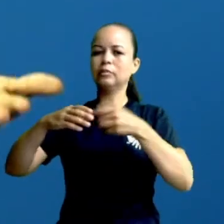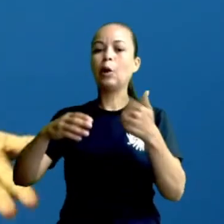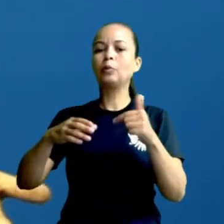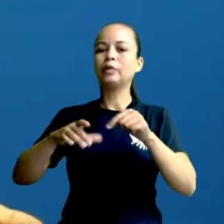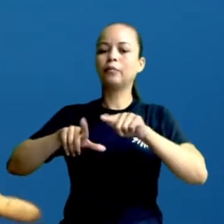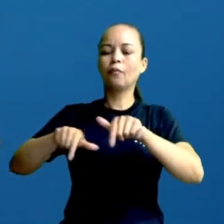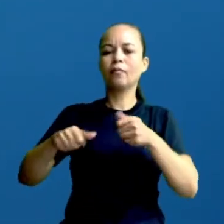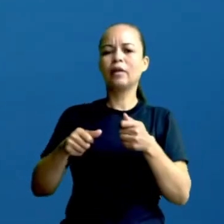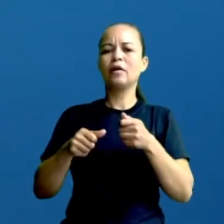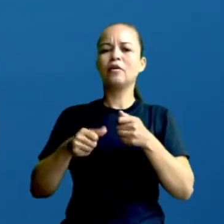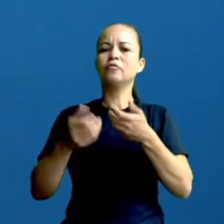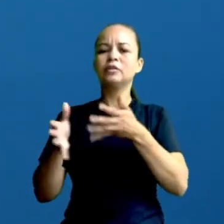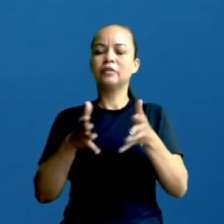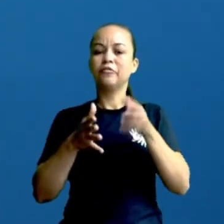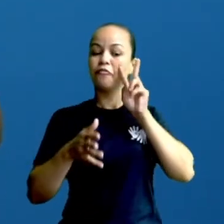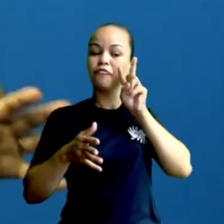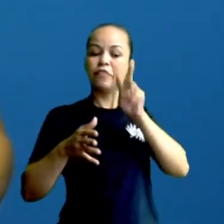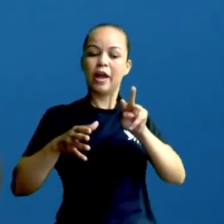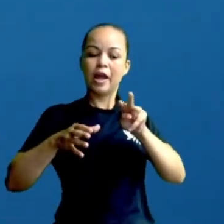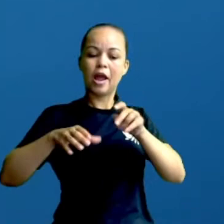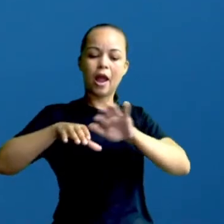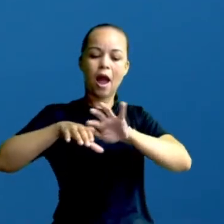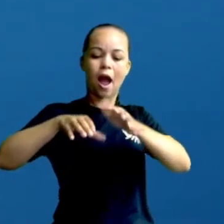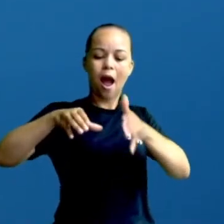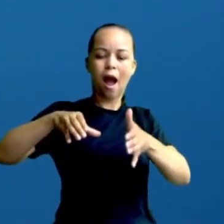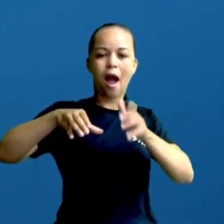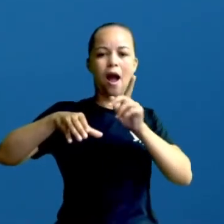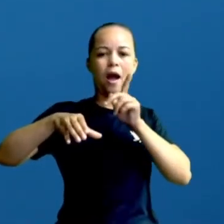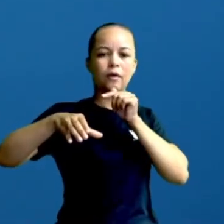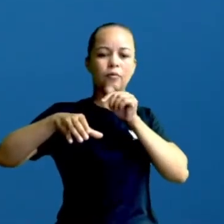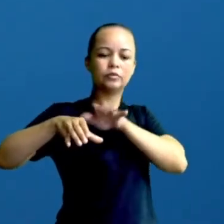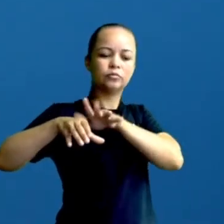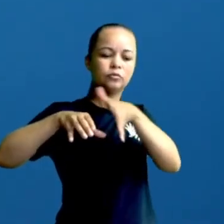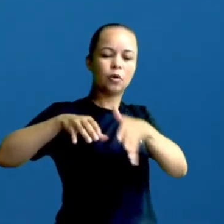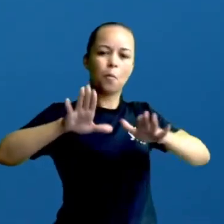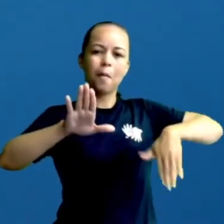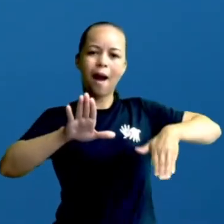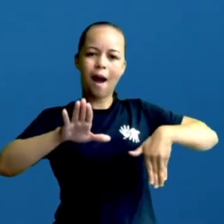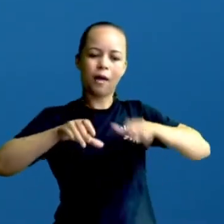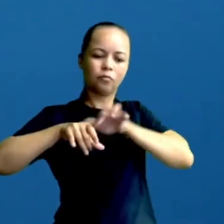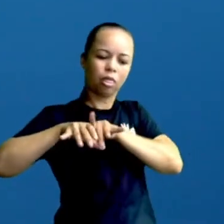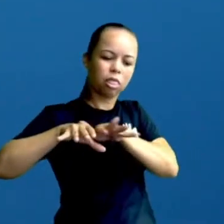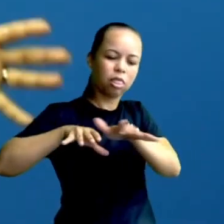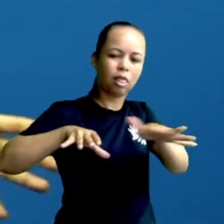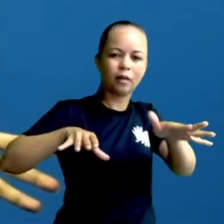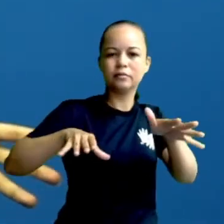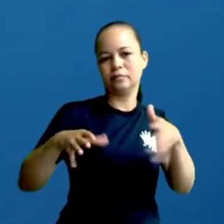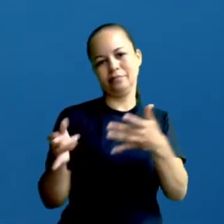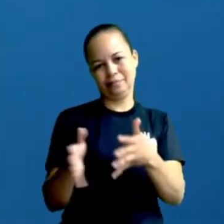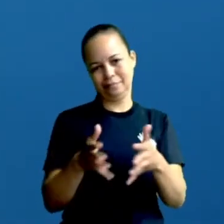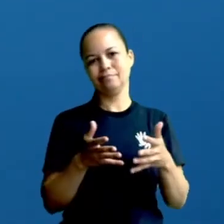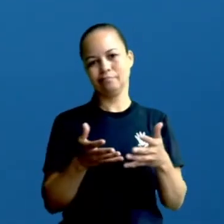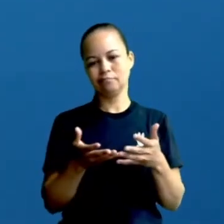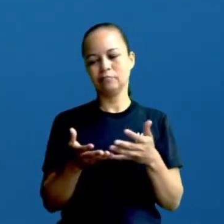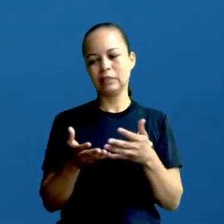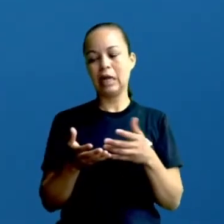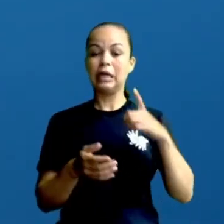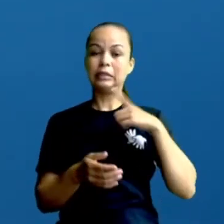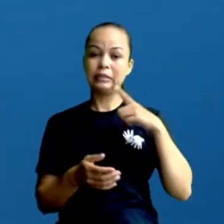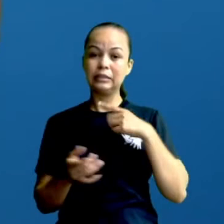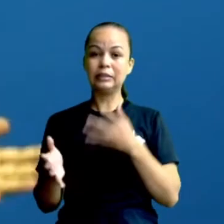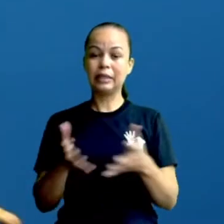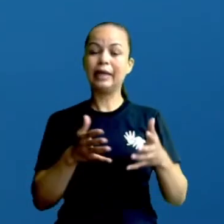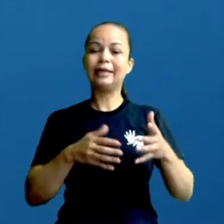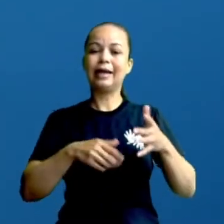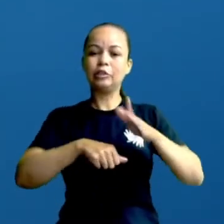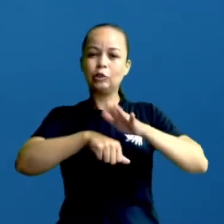aí despejados dentro do mar. E vai lá o banhista e toma o banho do mar que foi do esgoto. Então tem a questão das